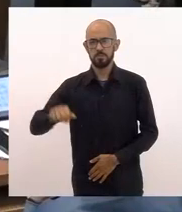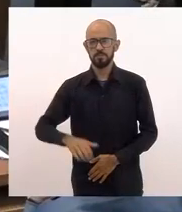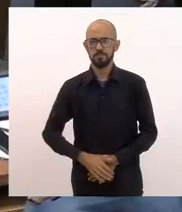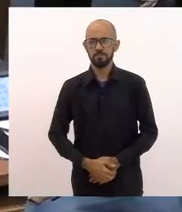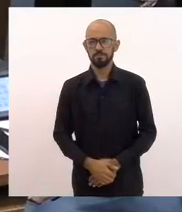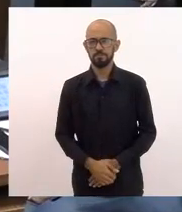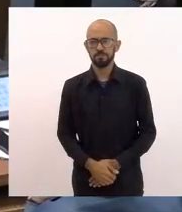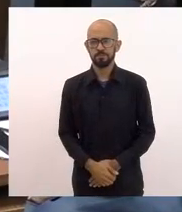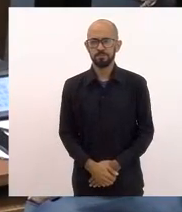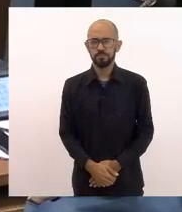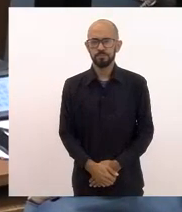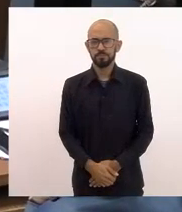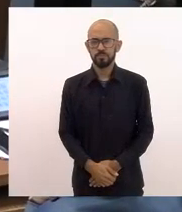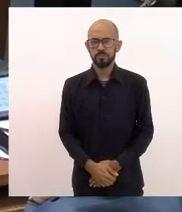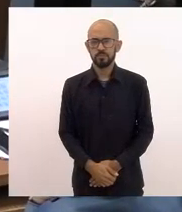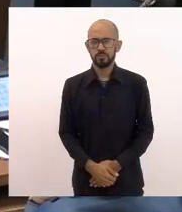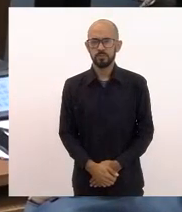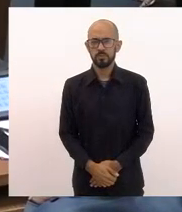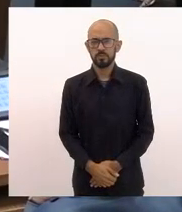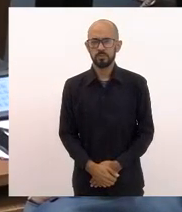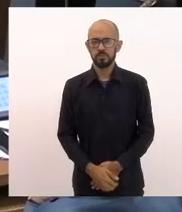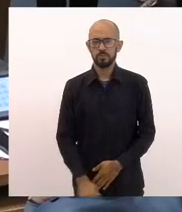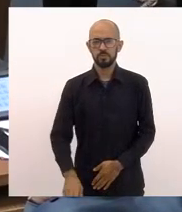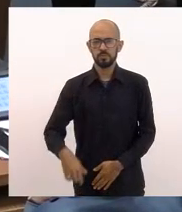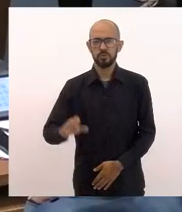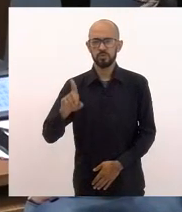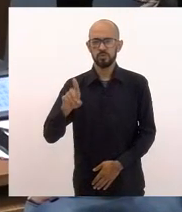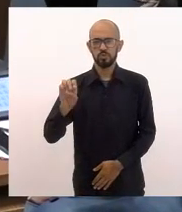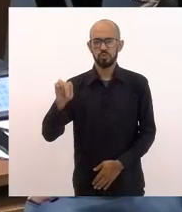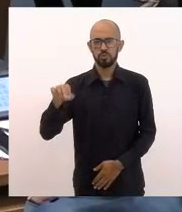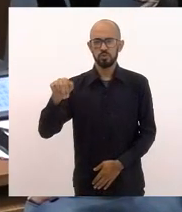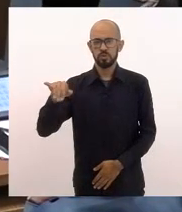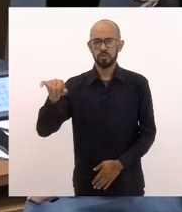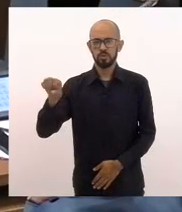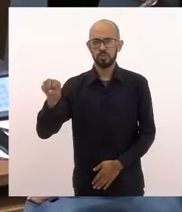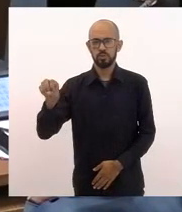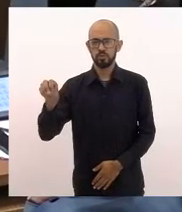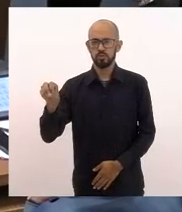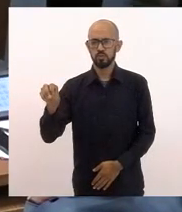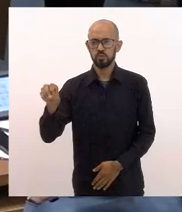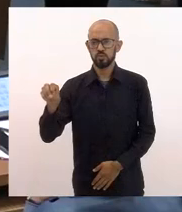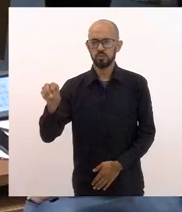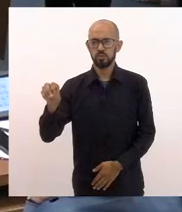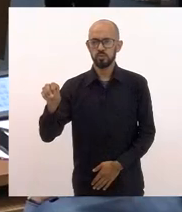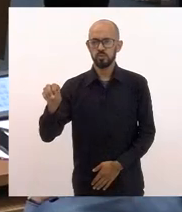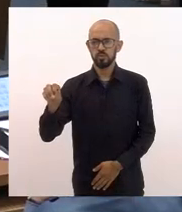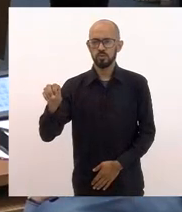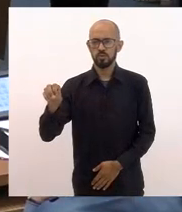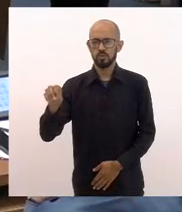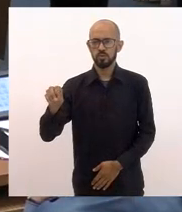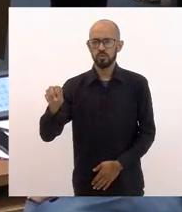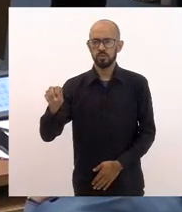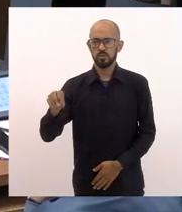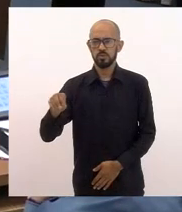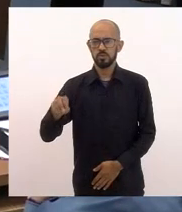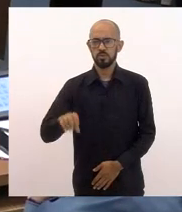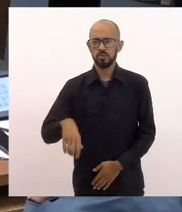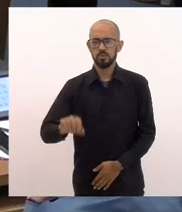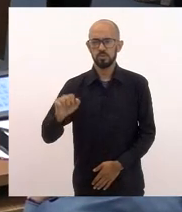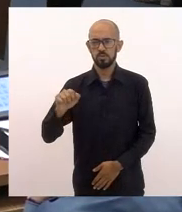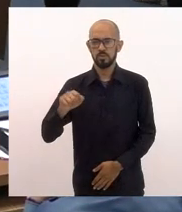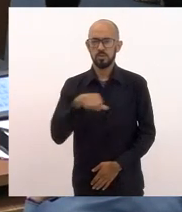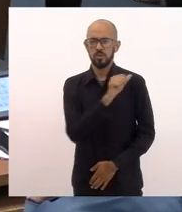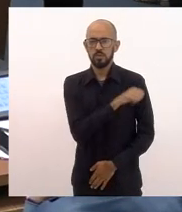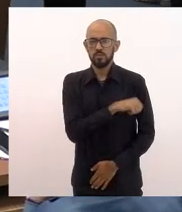Coronel Salema. Deputado Dionísio Lins. Deputado Dionísio Lins. Deputada